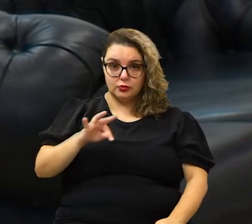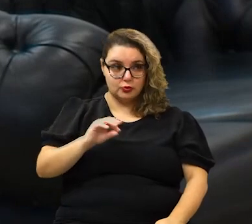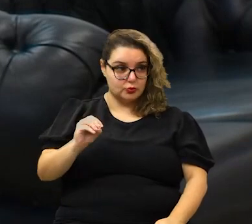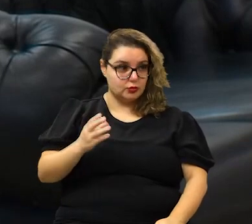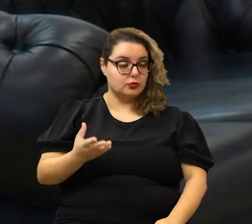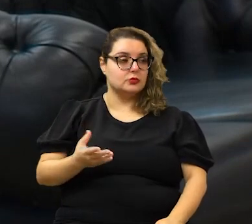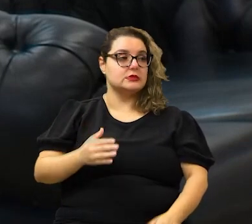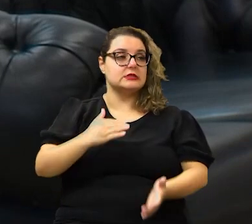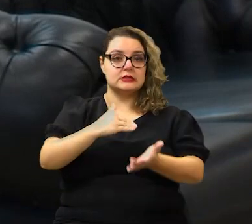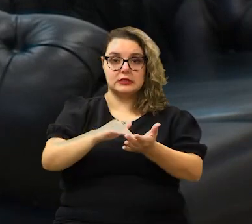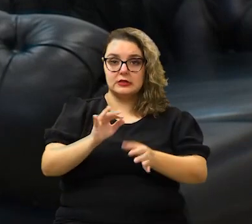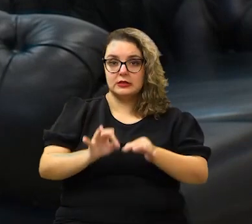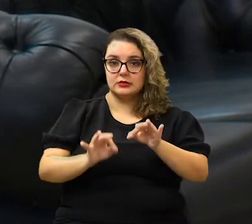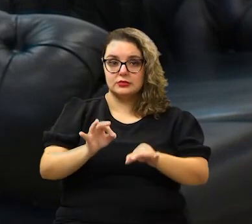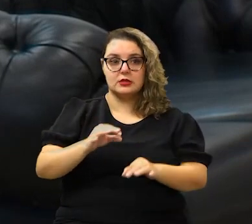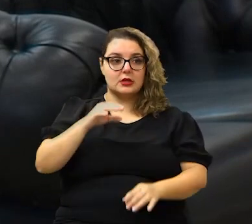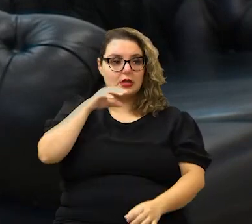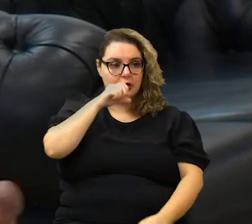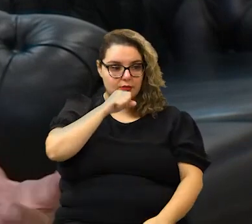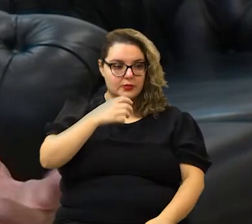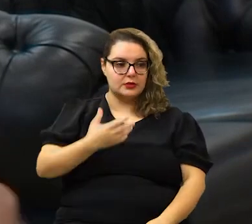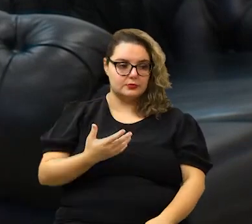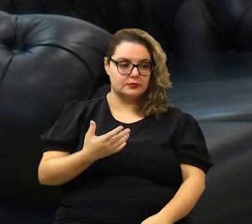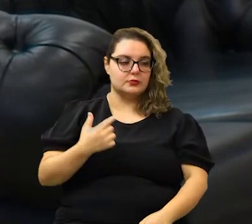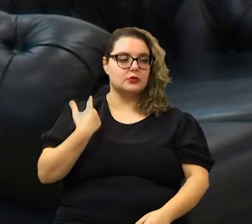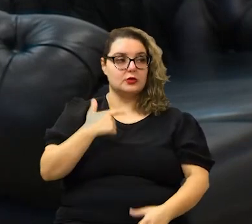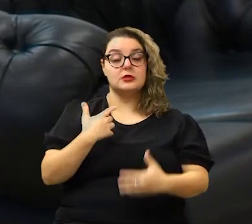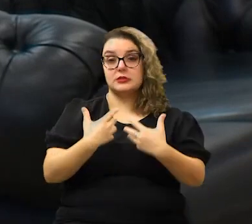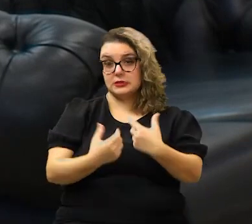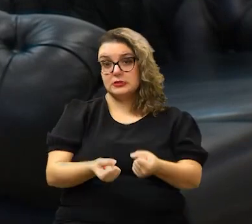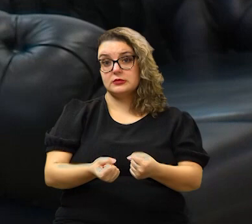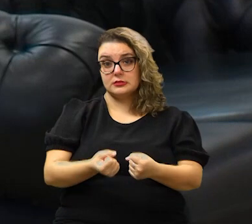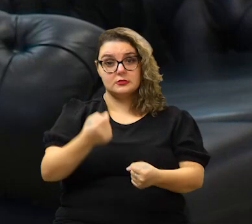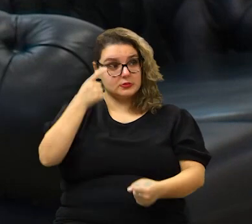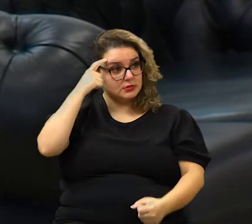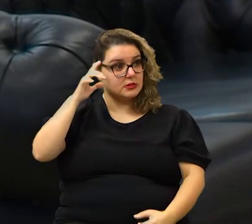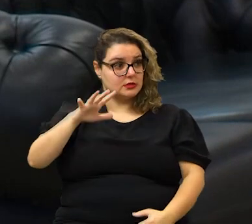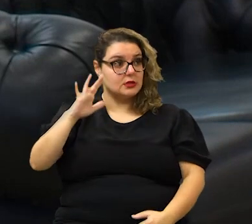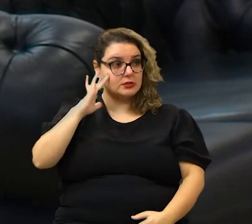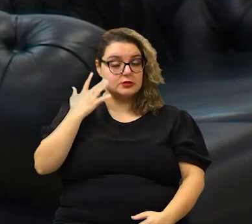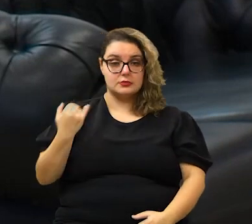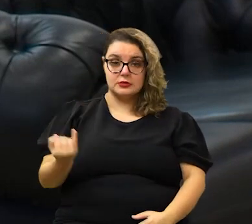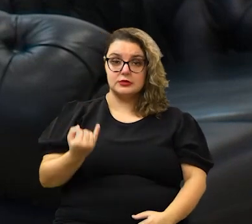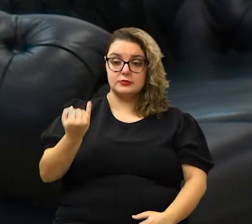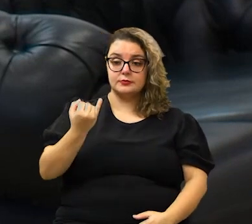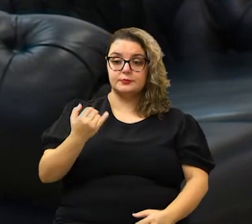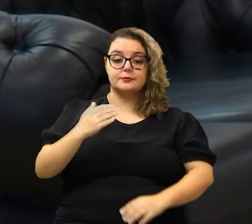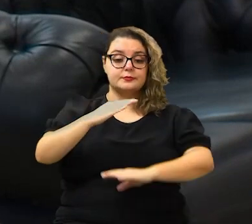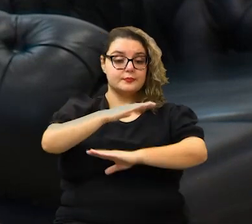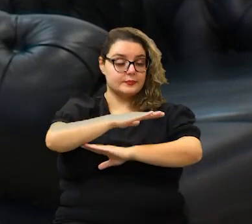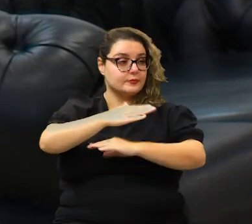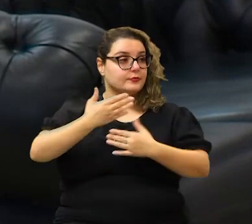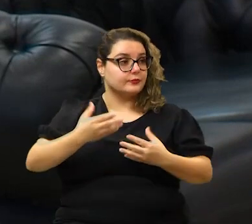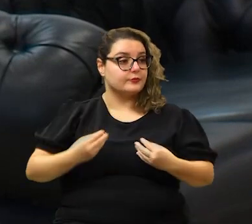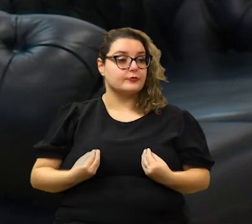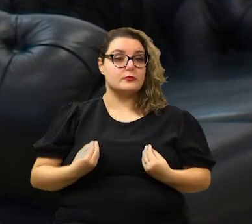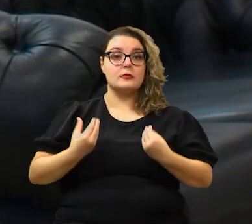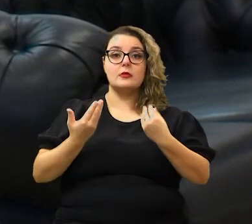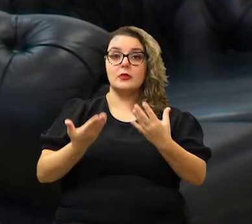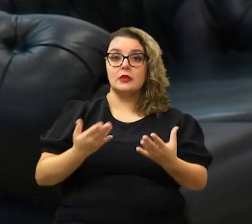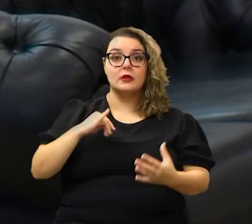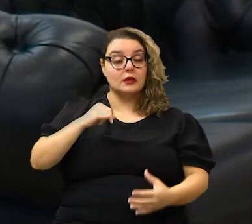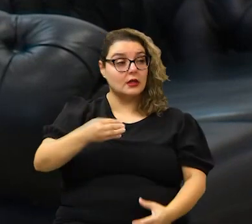secretário municipal de Justiça, que rapidamente a gente aderiu, achou importante. E a